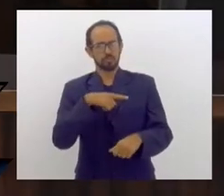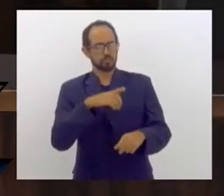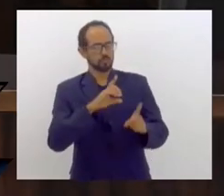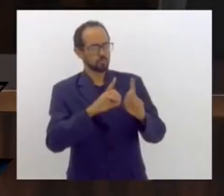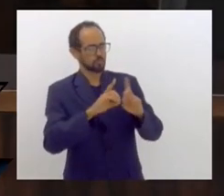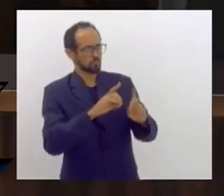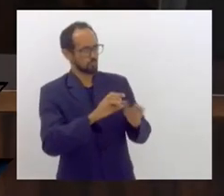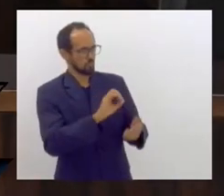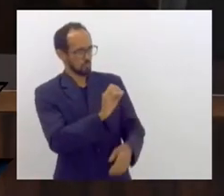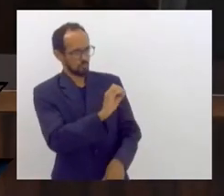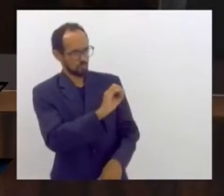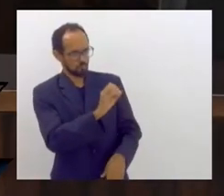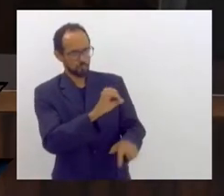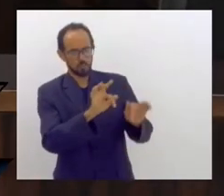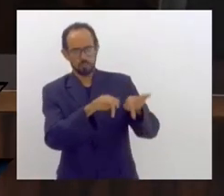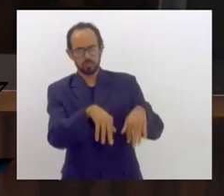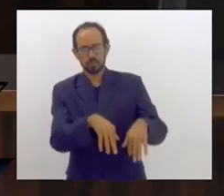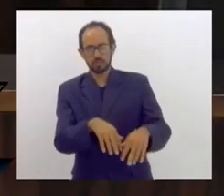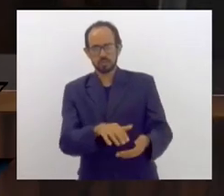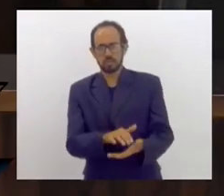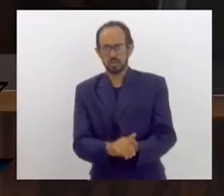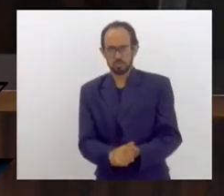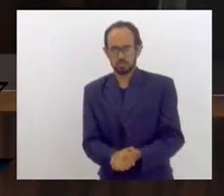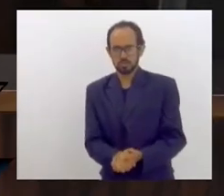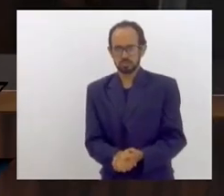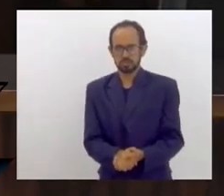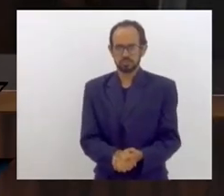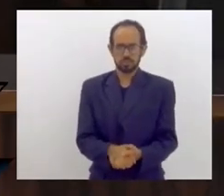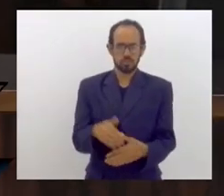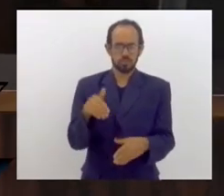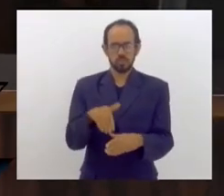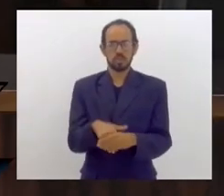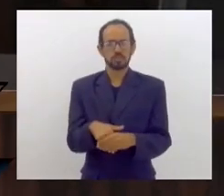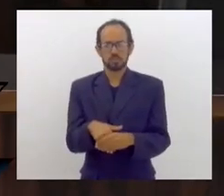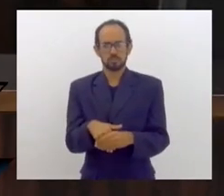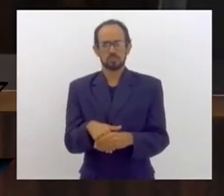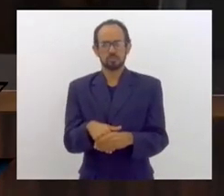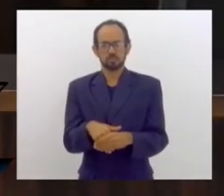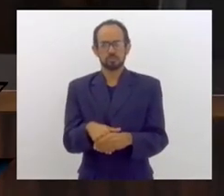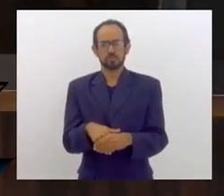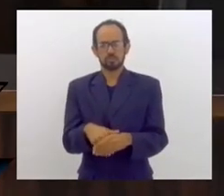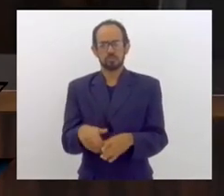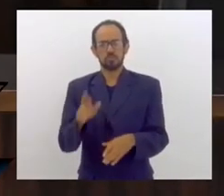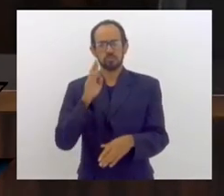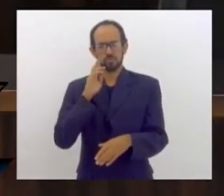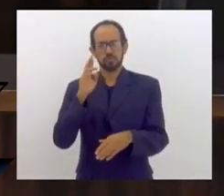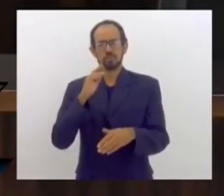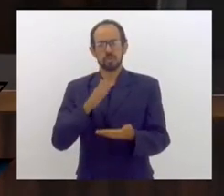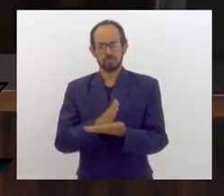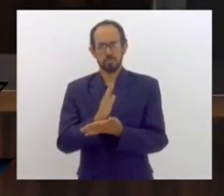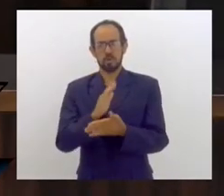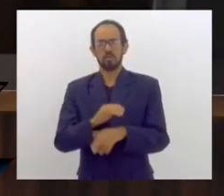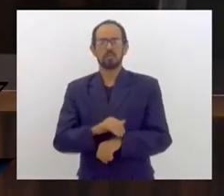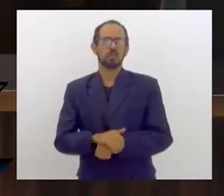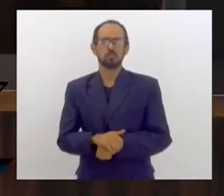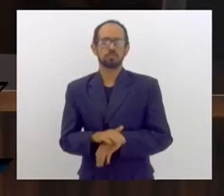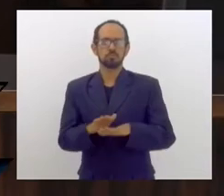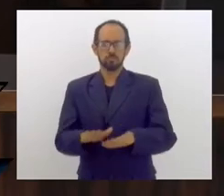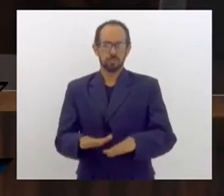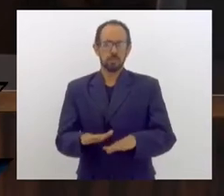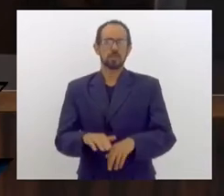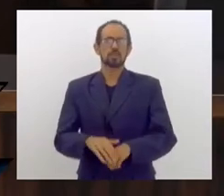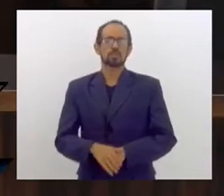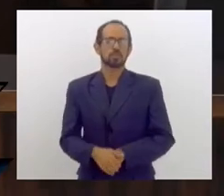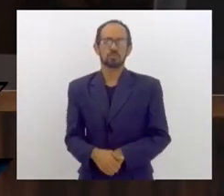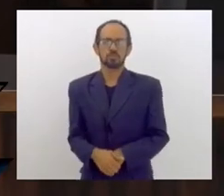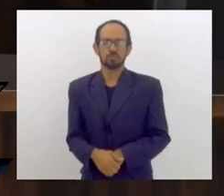discutir. Encerrada a discussão. Encerrada a discussão. Em votação. Senhores que aprovam.